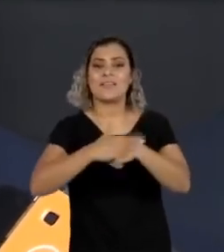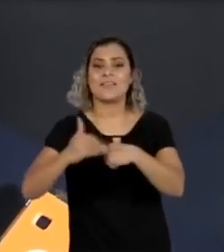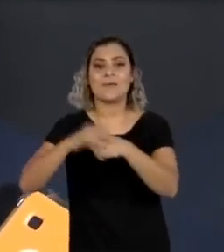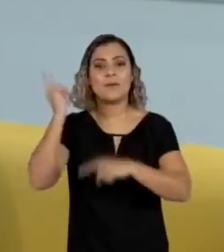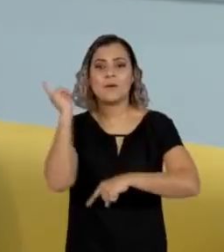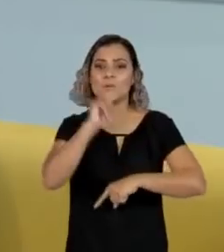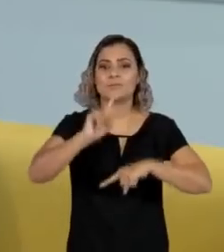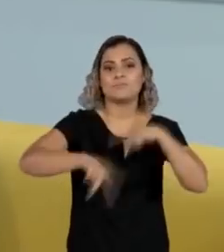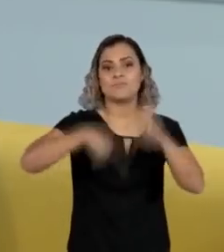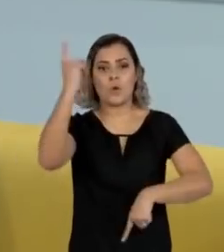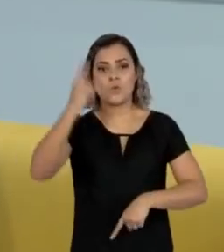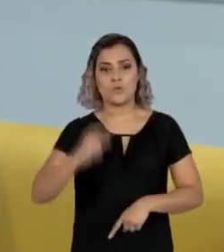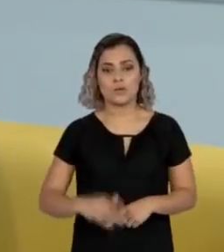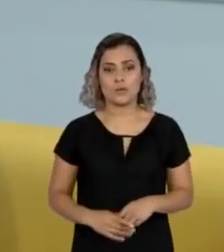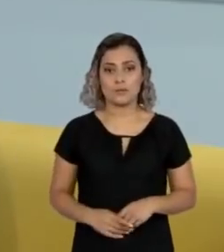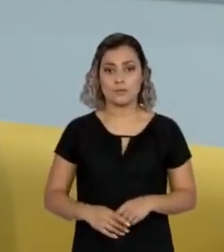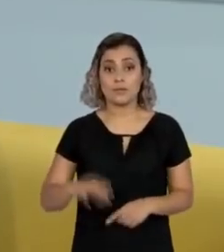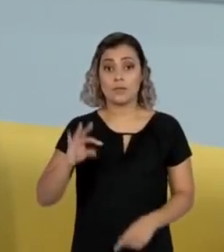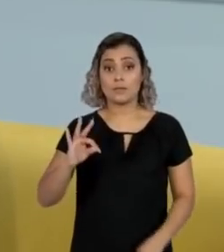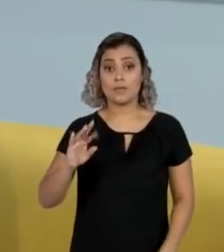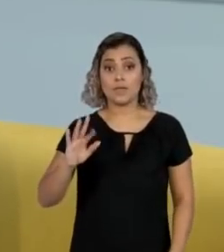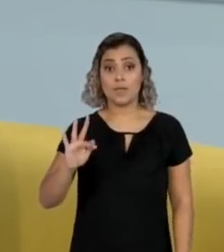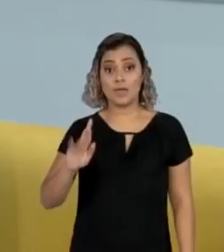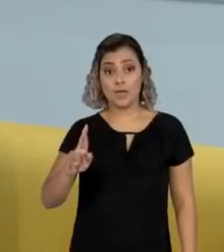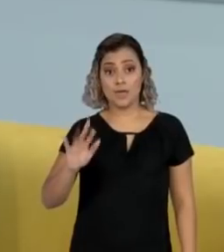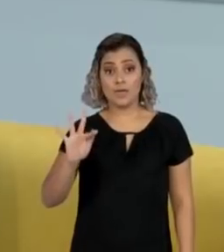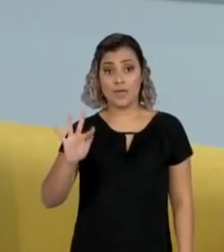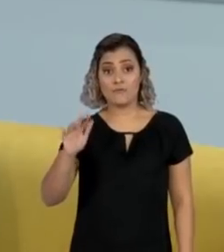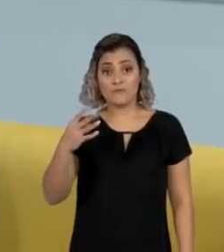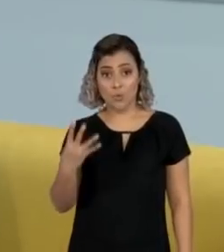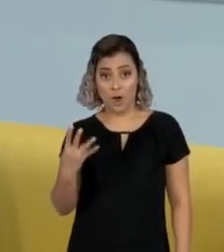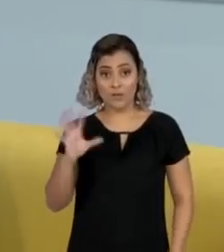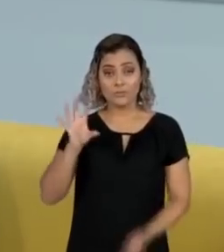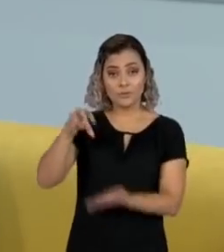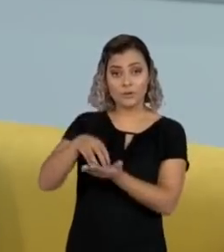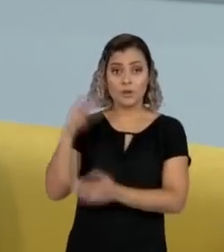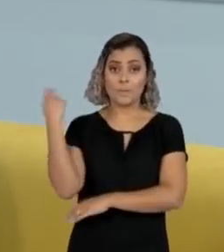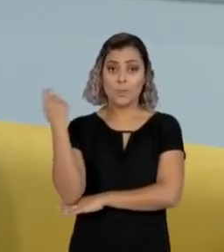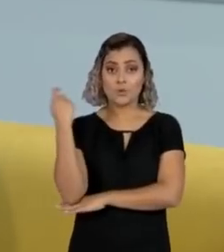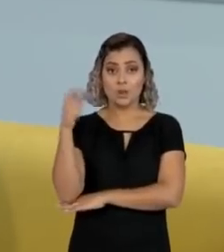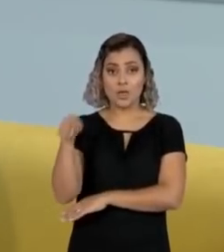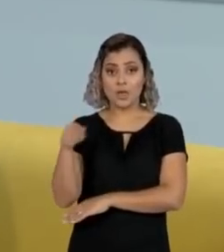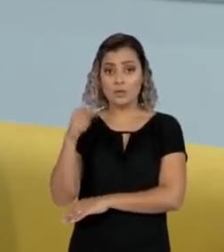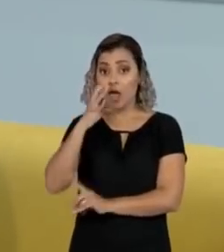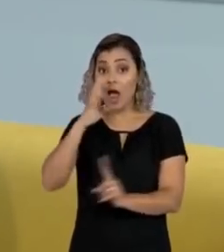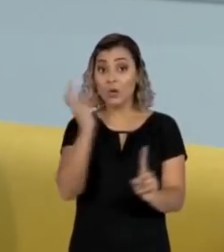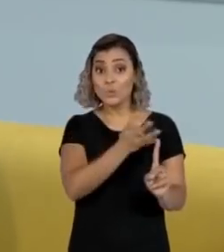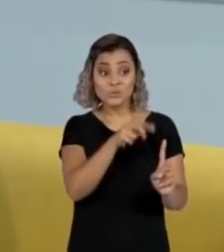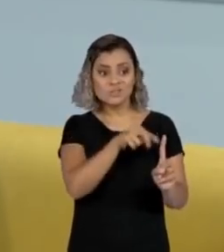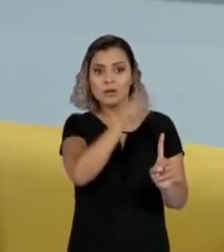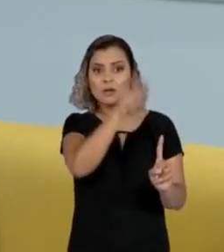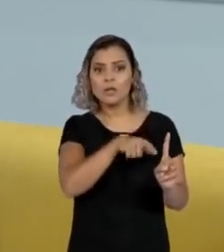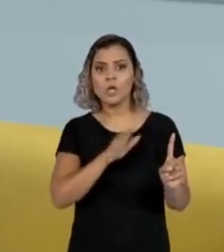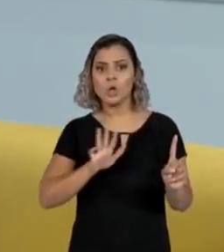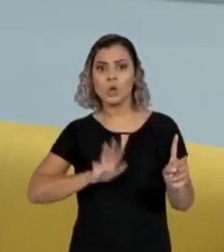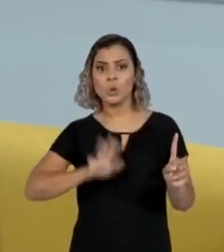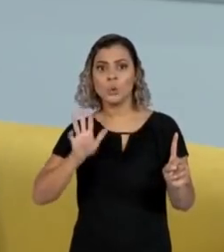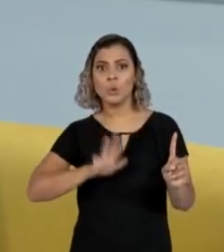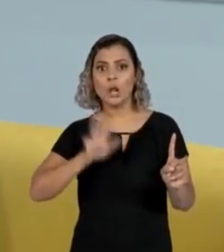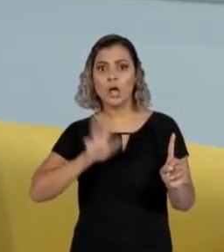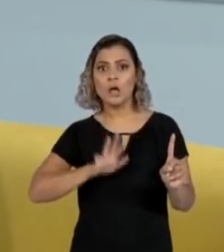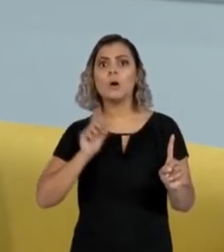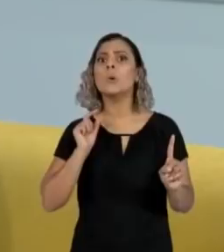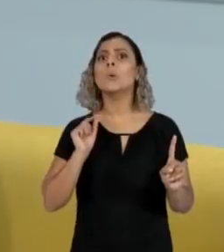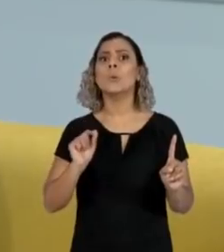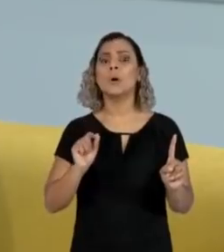transformação. O Tribunal Regional Federal da 4ª Região, em Porto Alegre, condena o ex-presidente Luiz Inácio Lula da Silva,